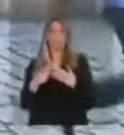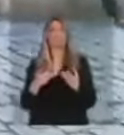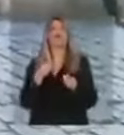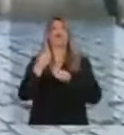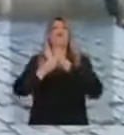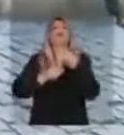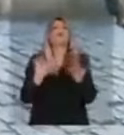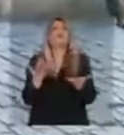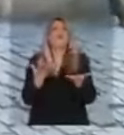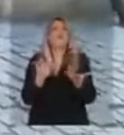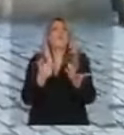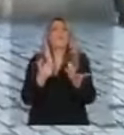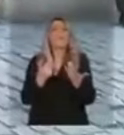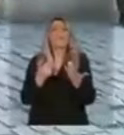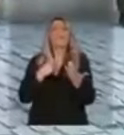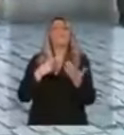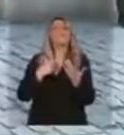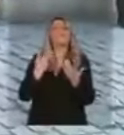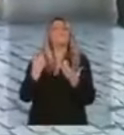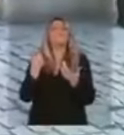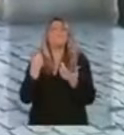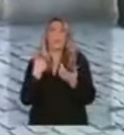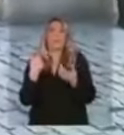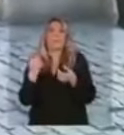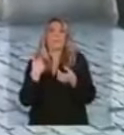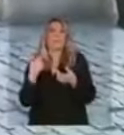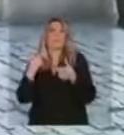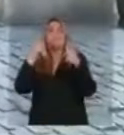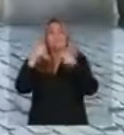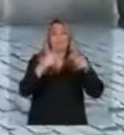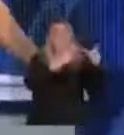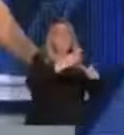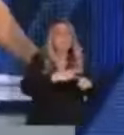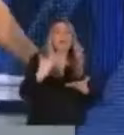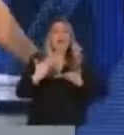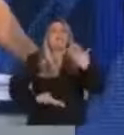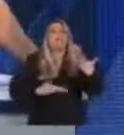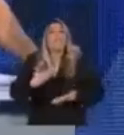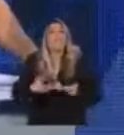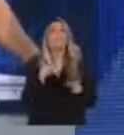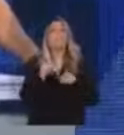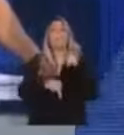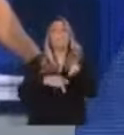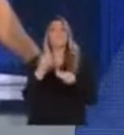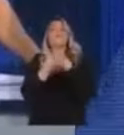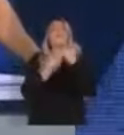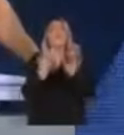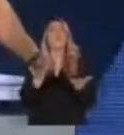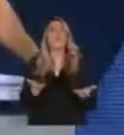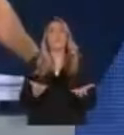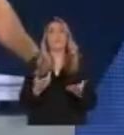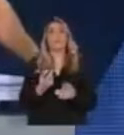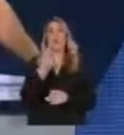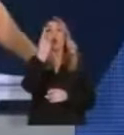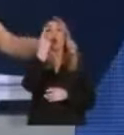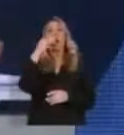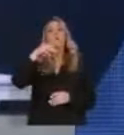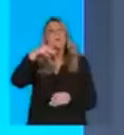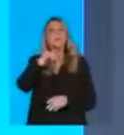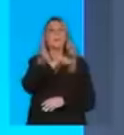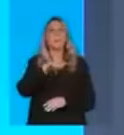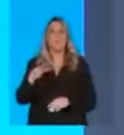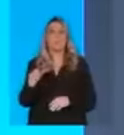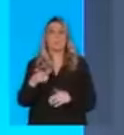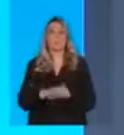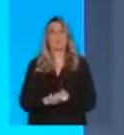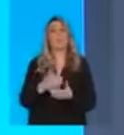será o funcionamento dos postos de saúde que atendem a população a senhora tem 1 minuto e meio para responder